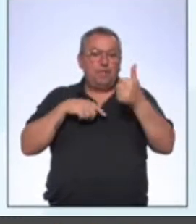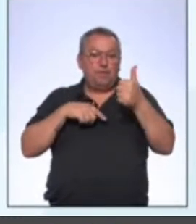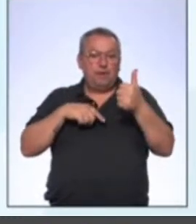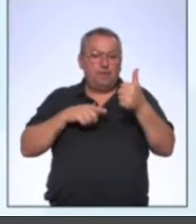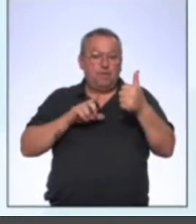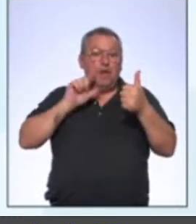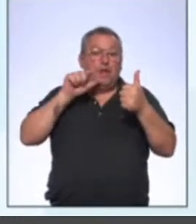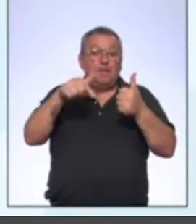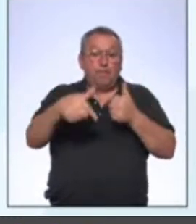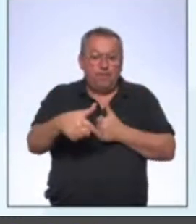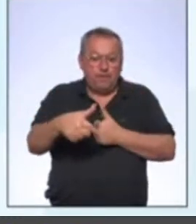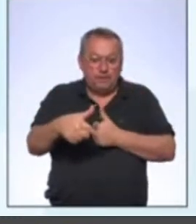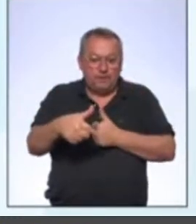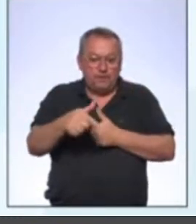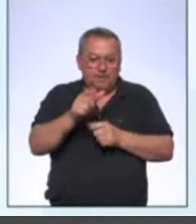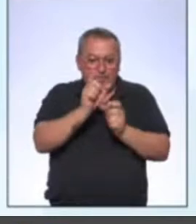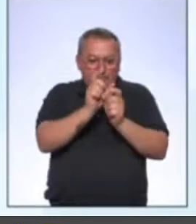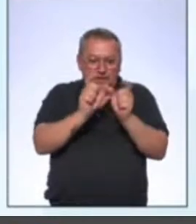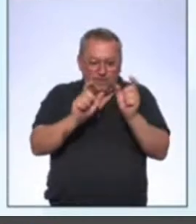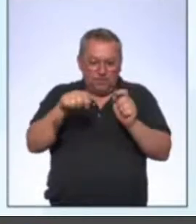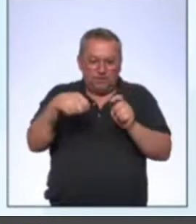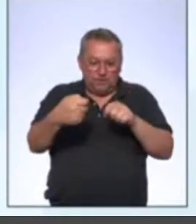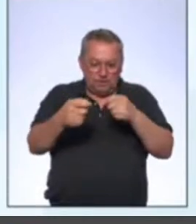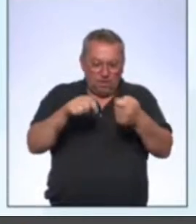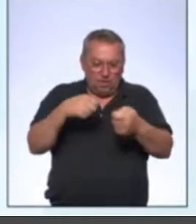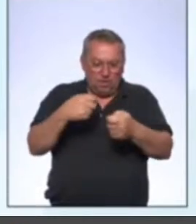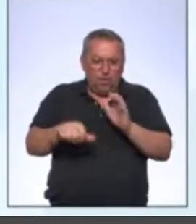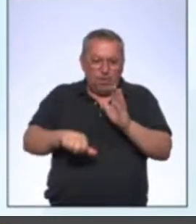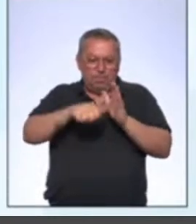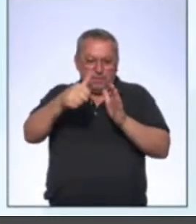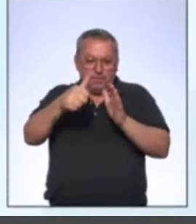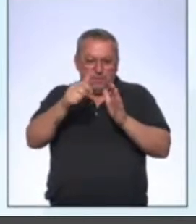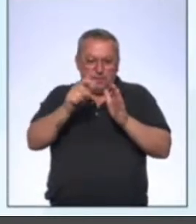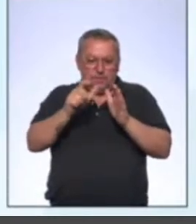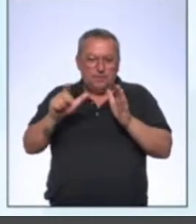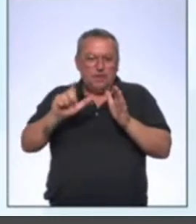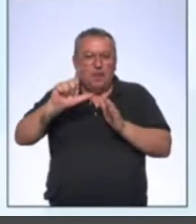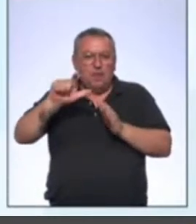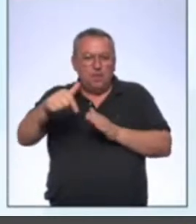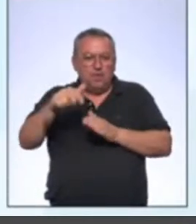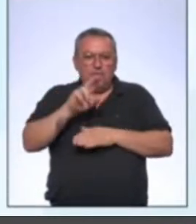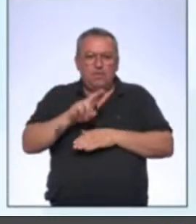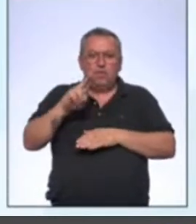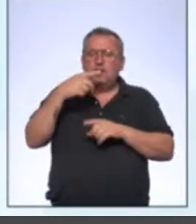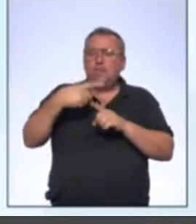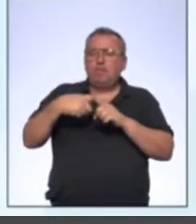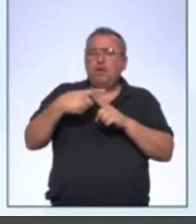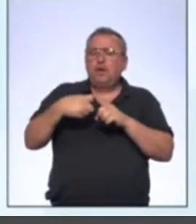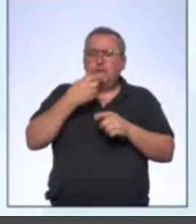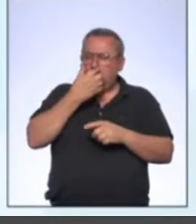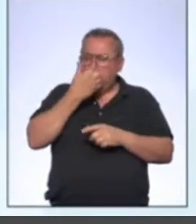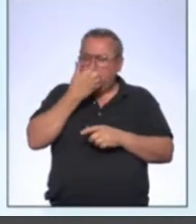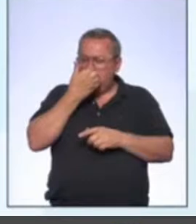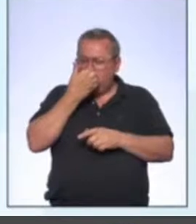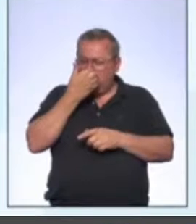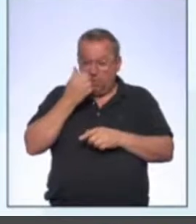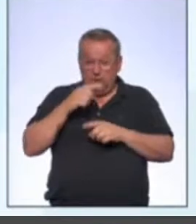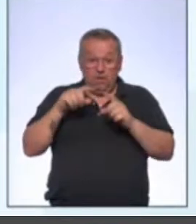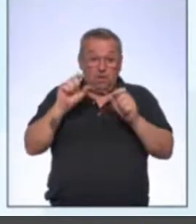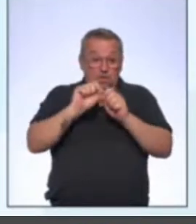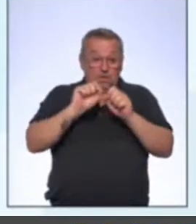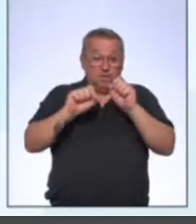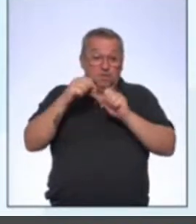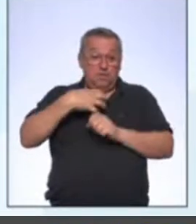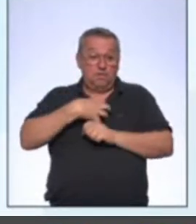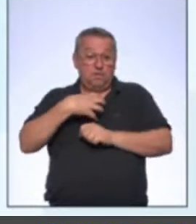depois. Essas palavras, que eu quero saber, por que foram usadas aí? Então, vamos ver. Alternativa A, produzir o sentido